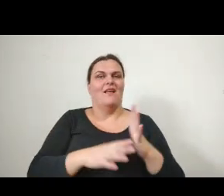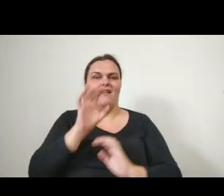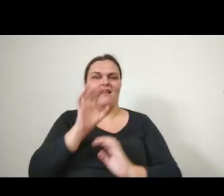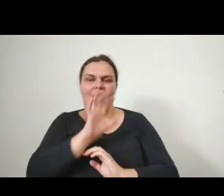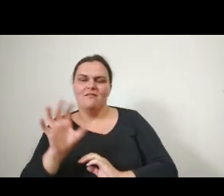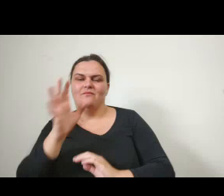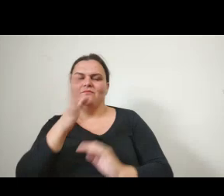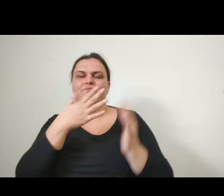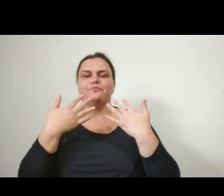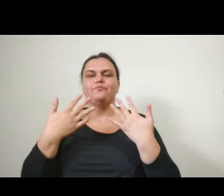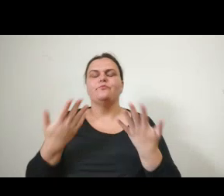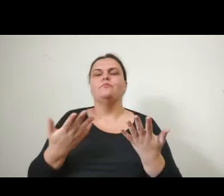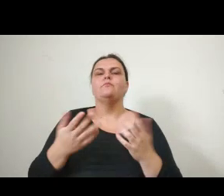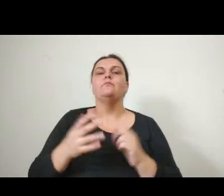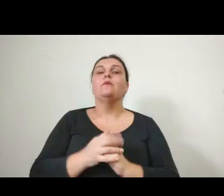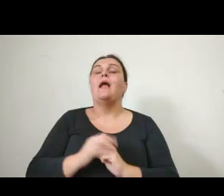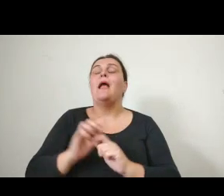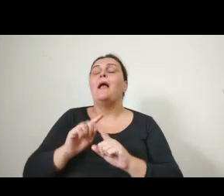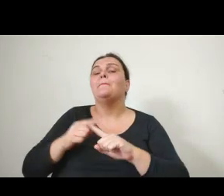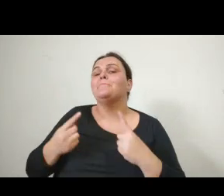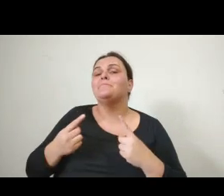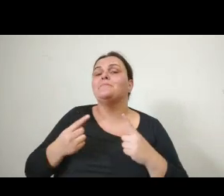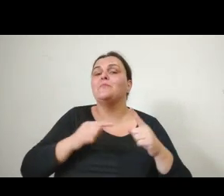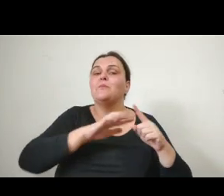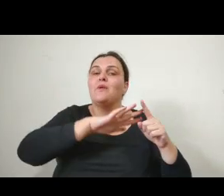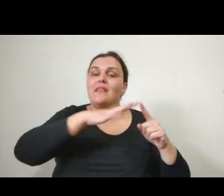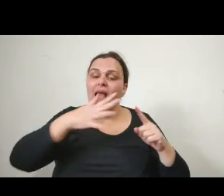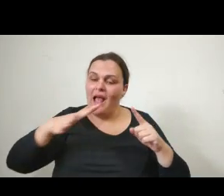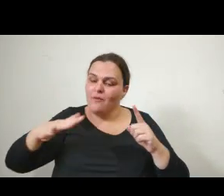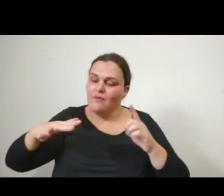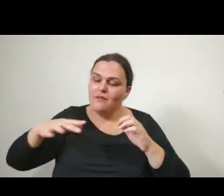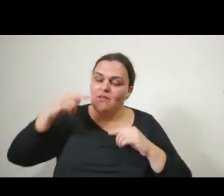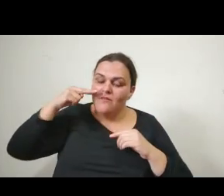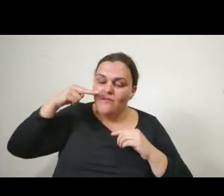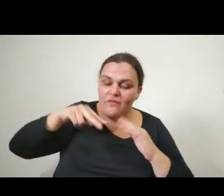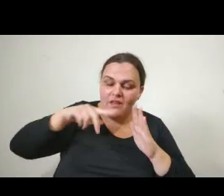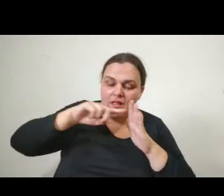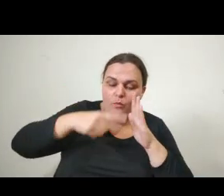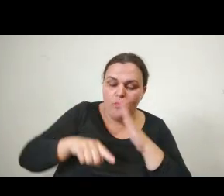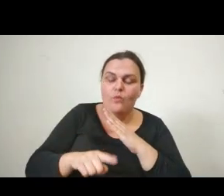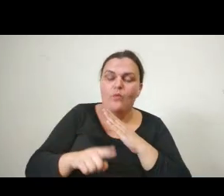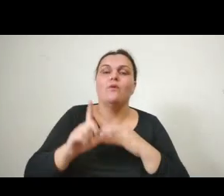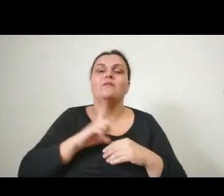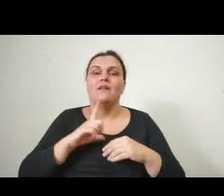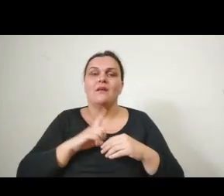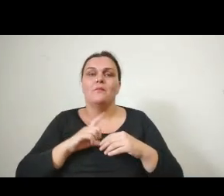ambientes aquáticos, os recifes de corais ocupam, né, esse status.